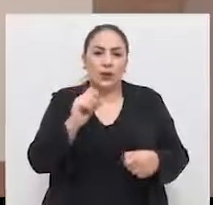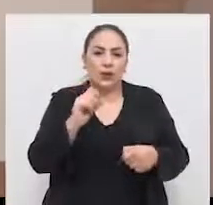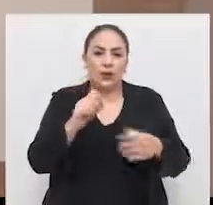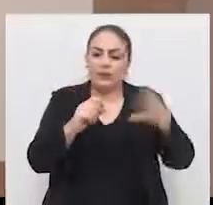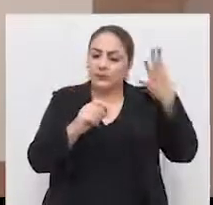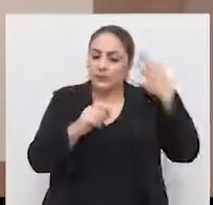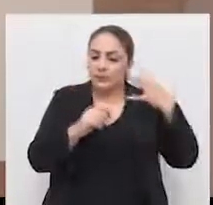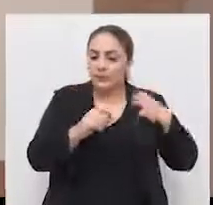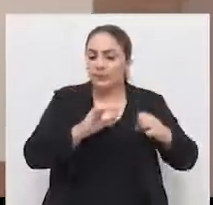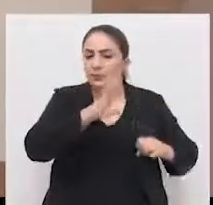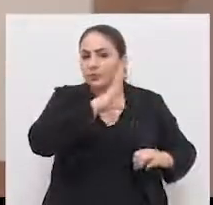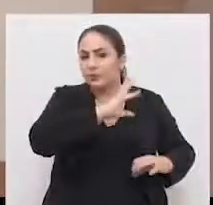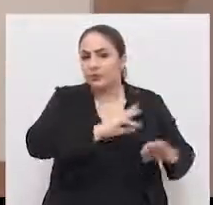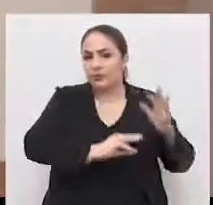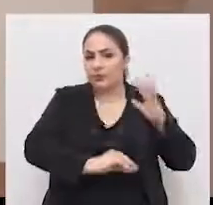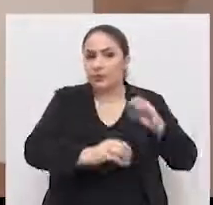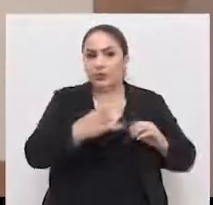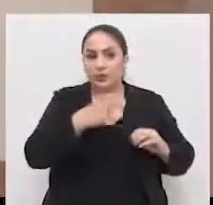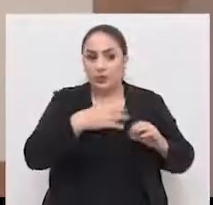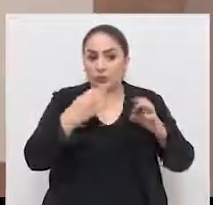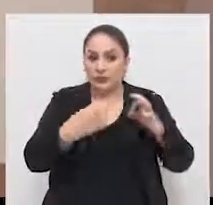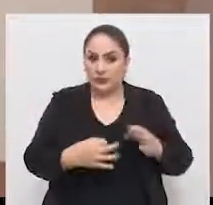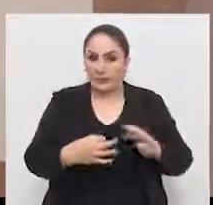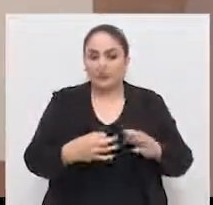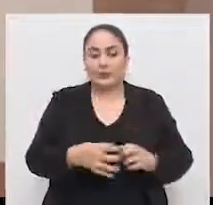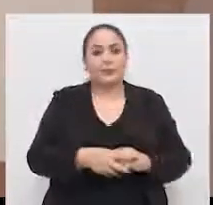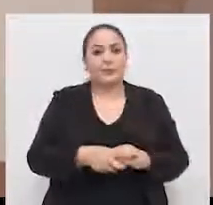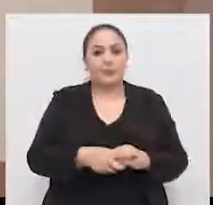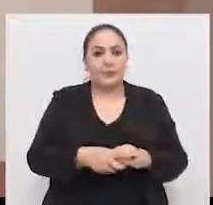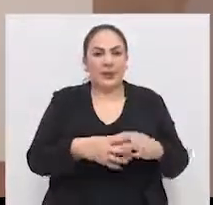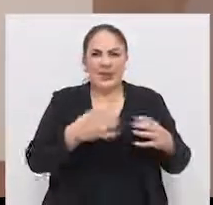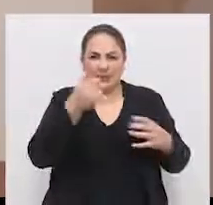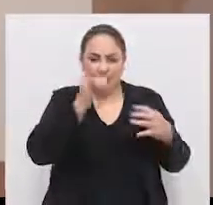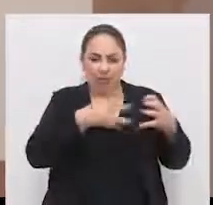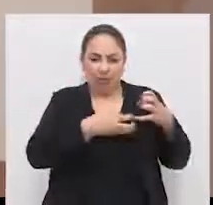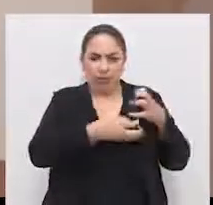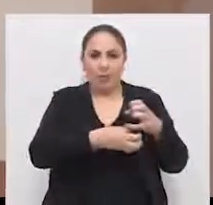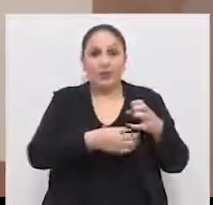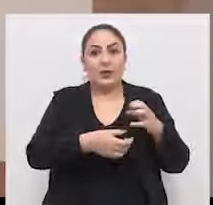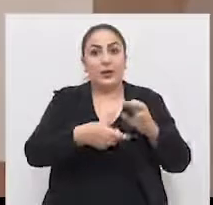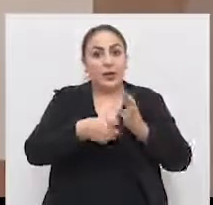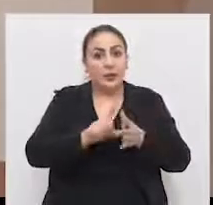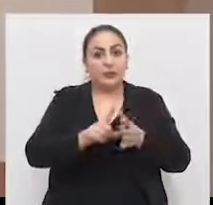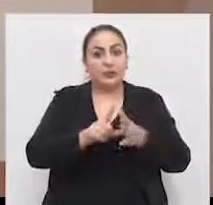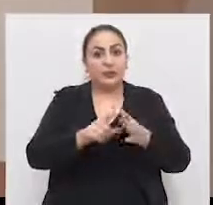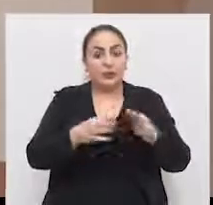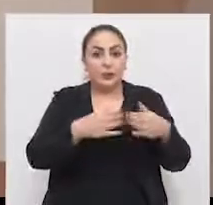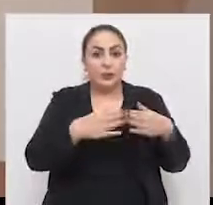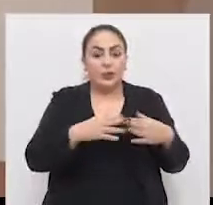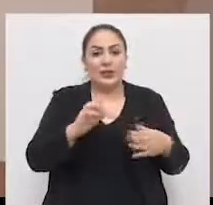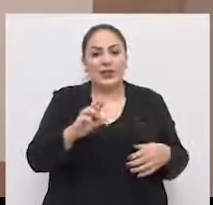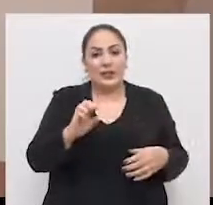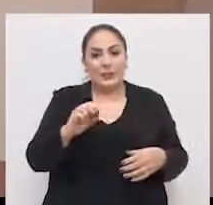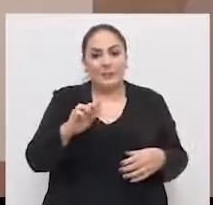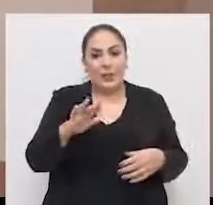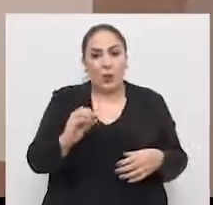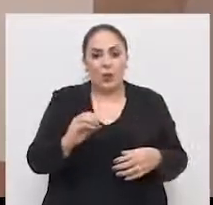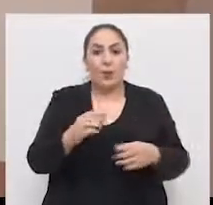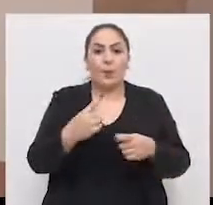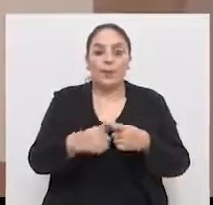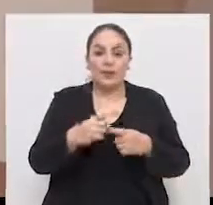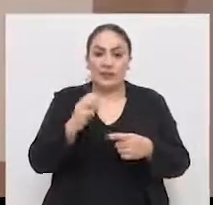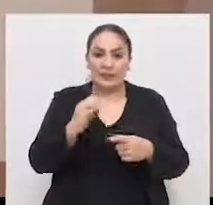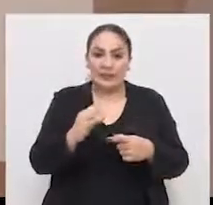o desembaraço de forma correta do cabelo. E isso também pode ser feito antes do protetor térmico,